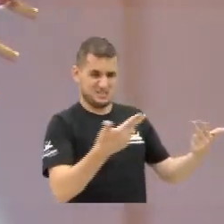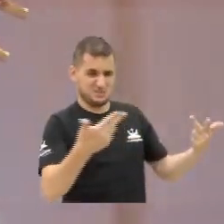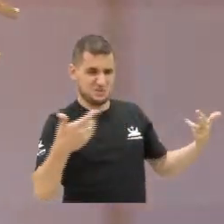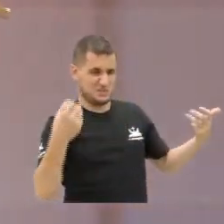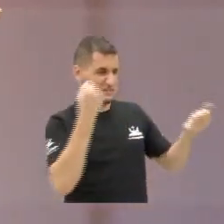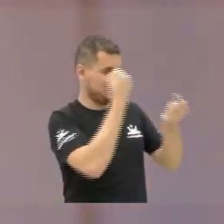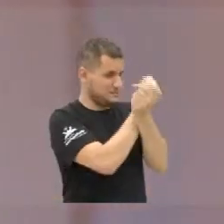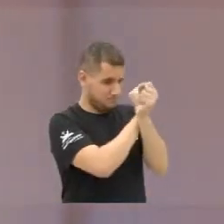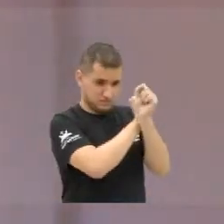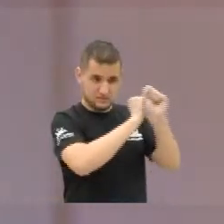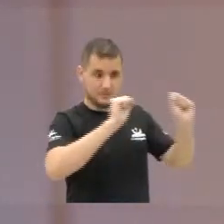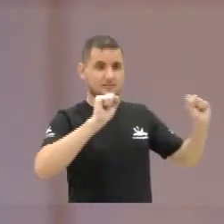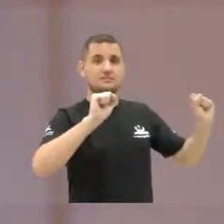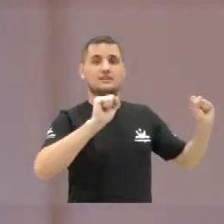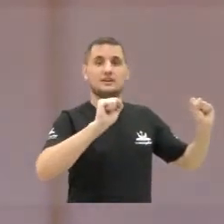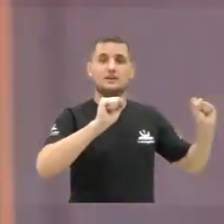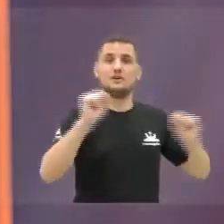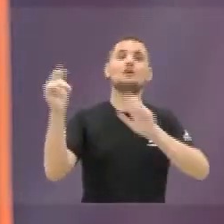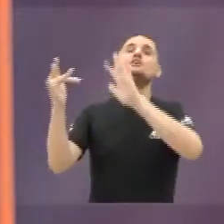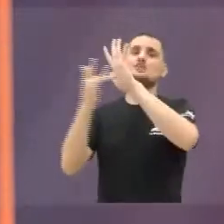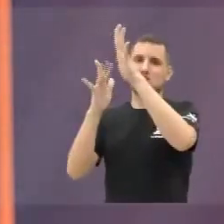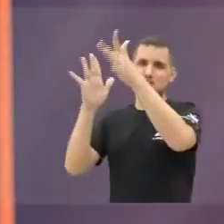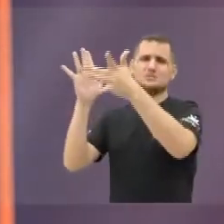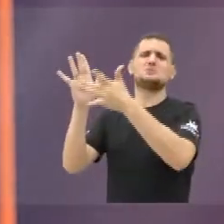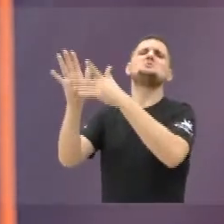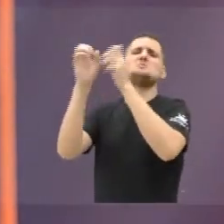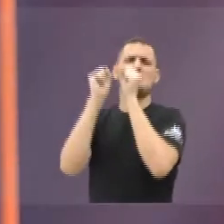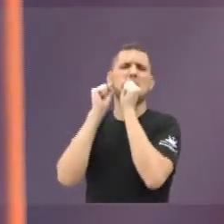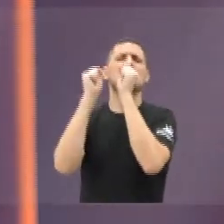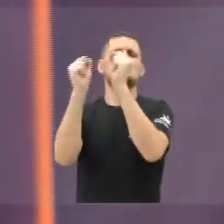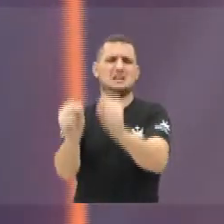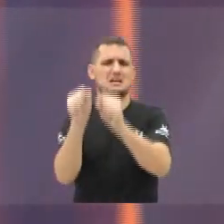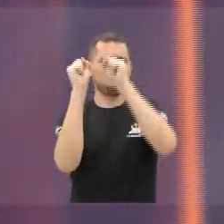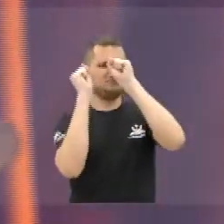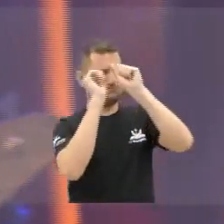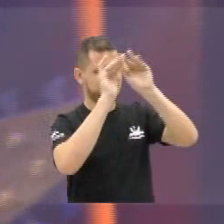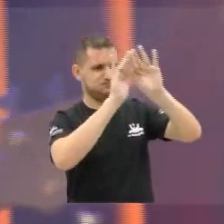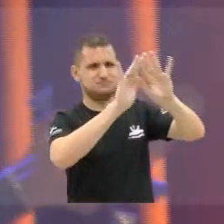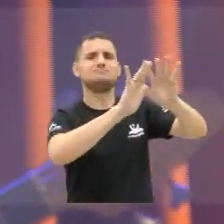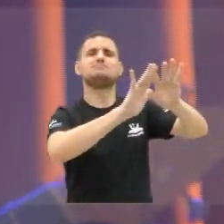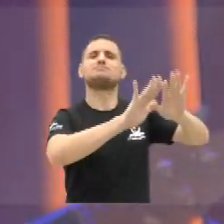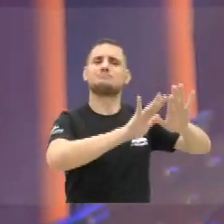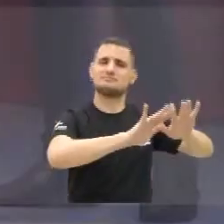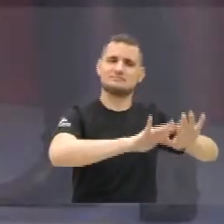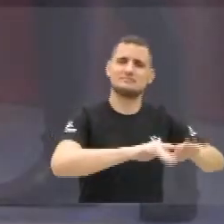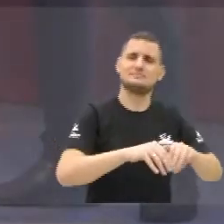realizar. O impossível, ele pode